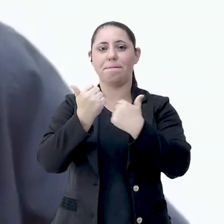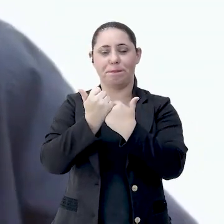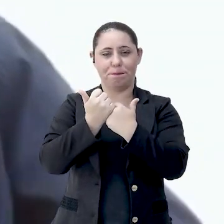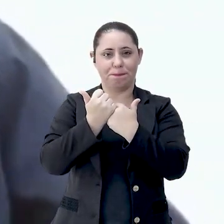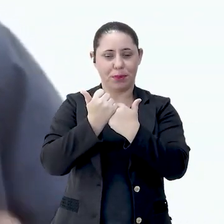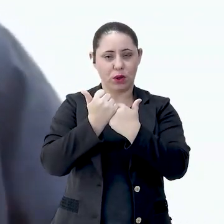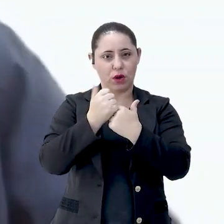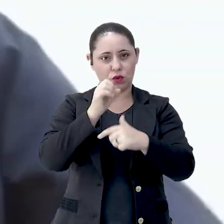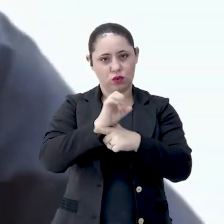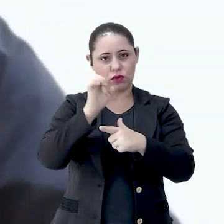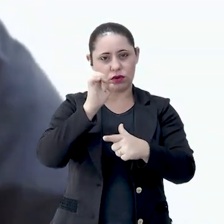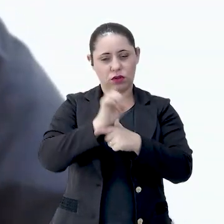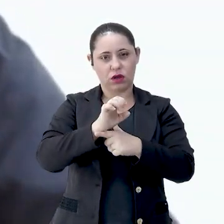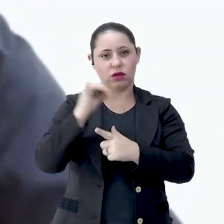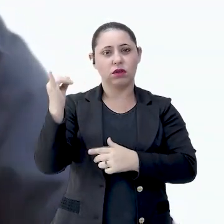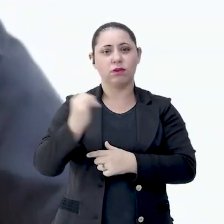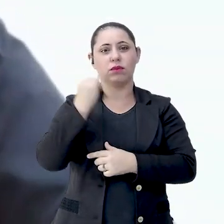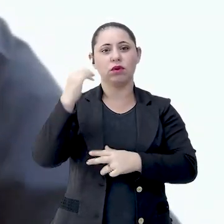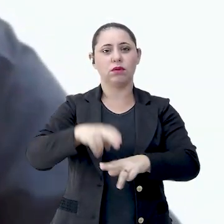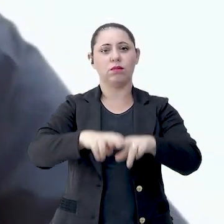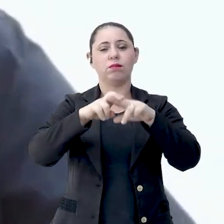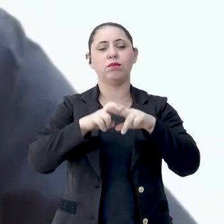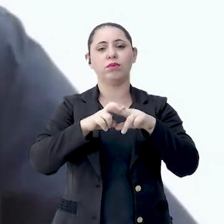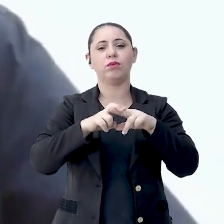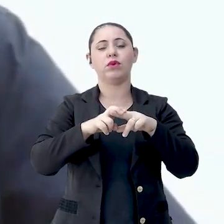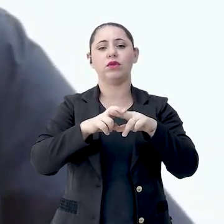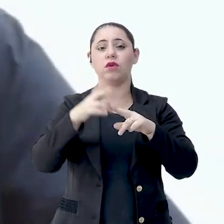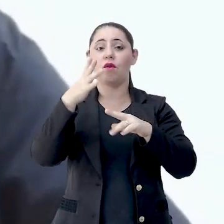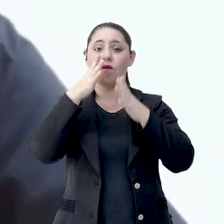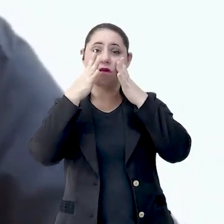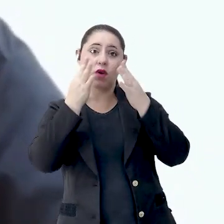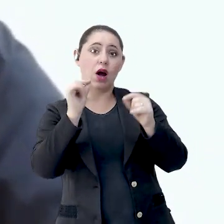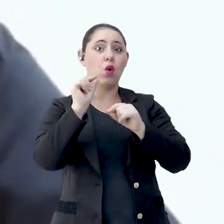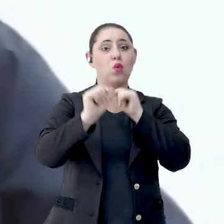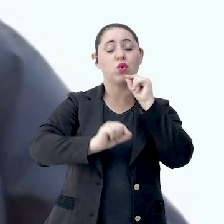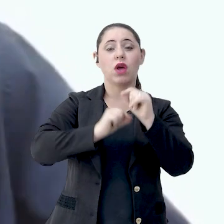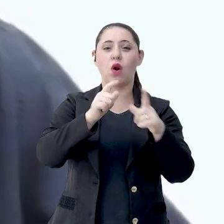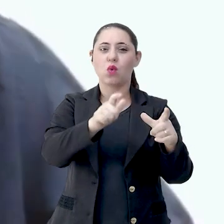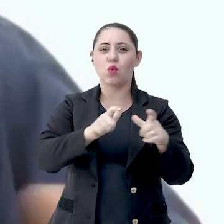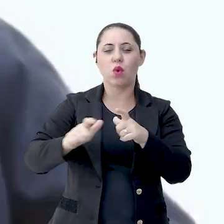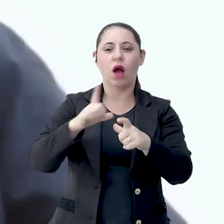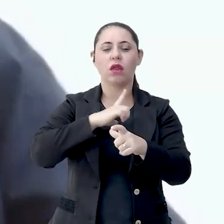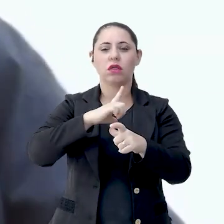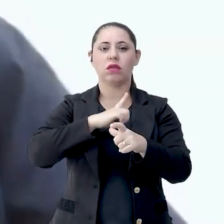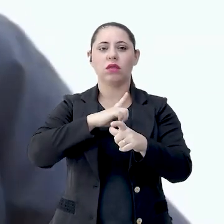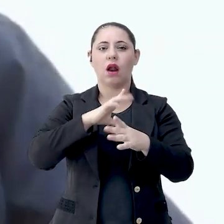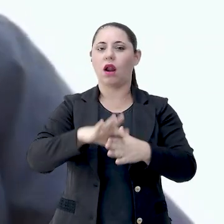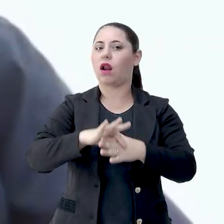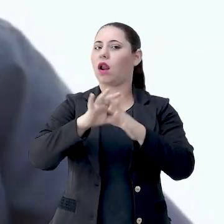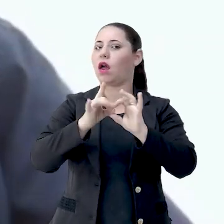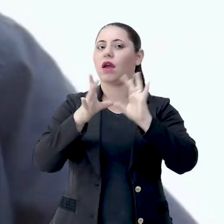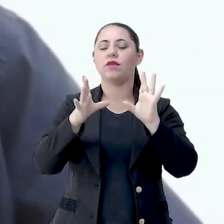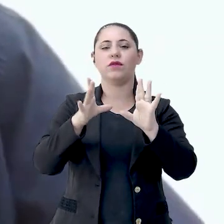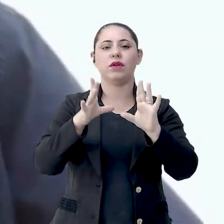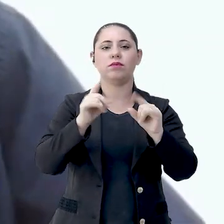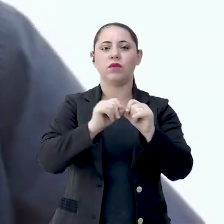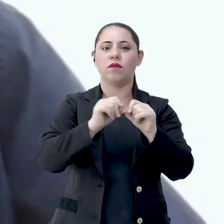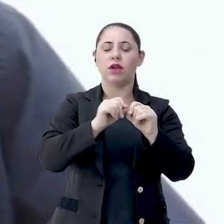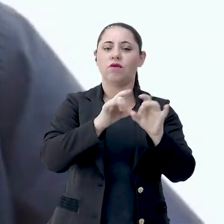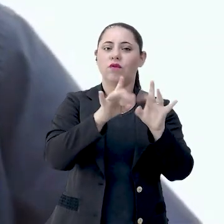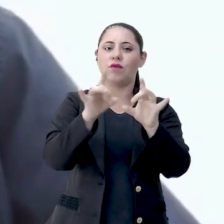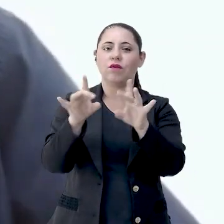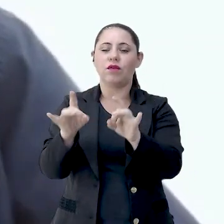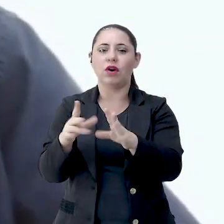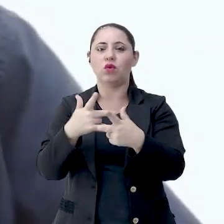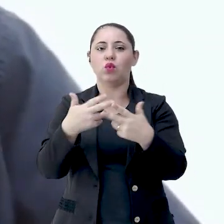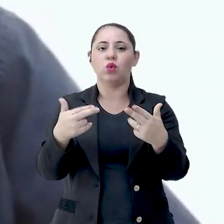de apoiar a construção de montes e estradas. O importante ao prefeito verificar aonde essas áreas estão expandindo, e para todo